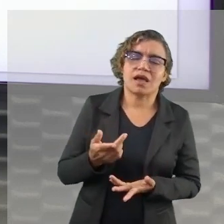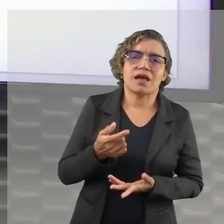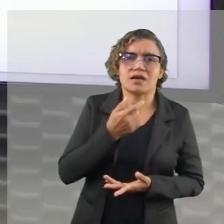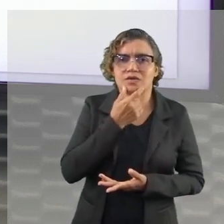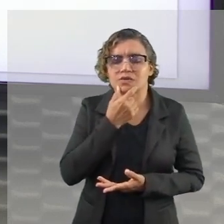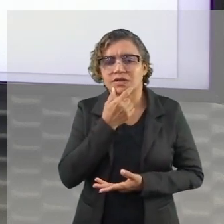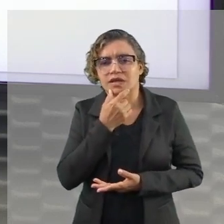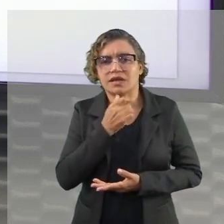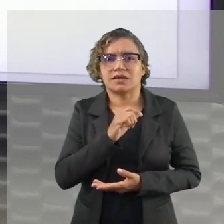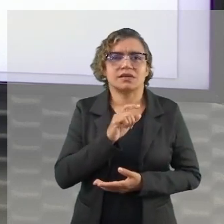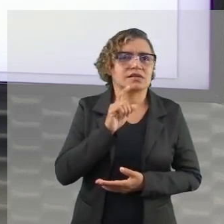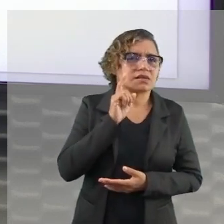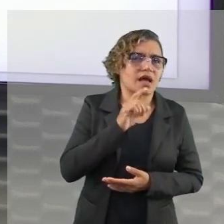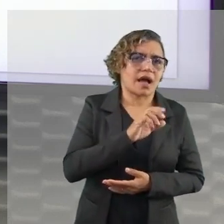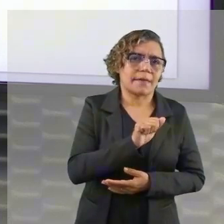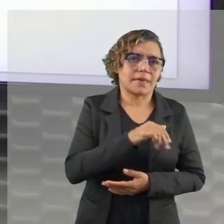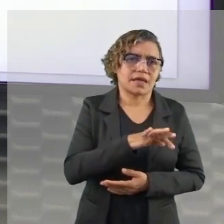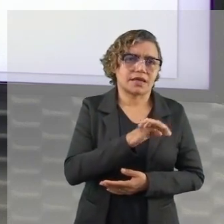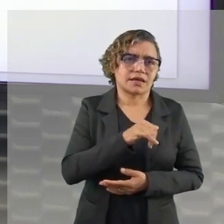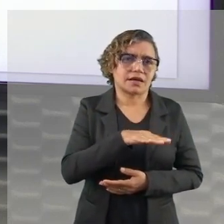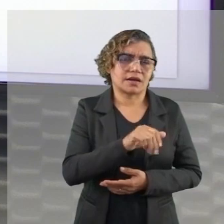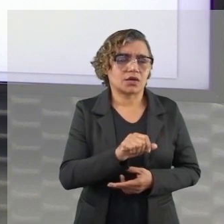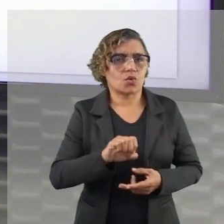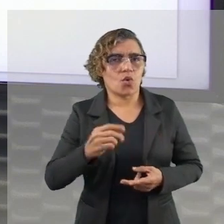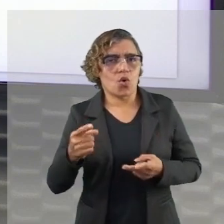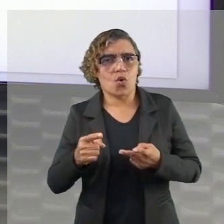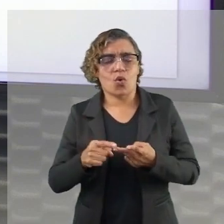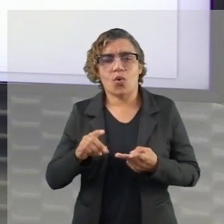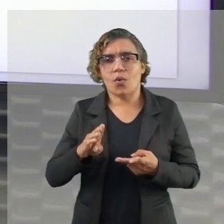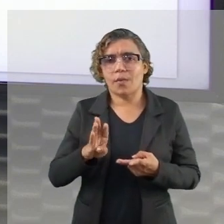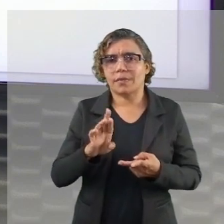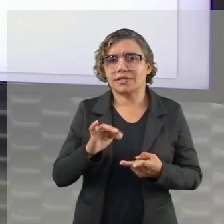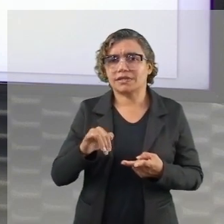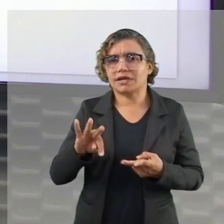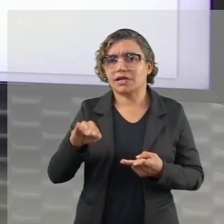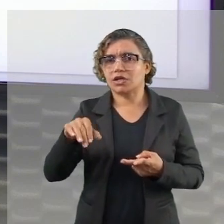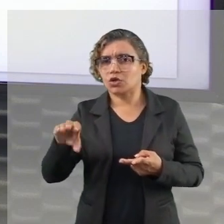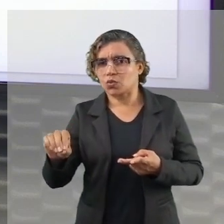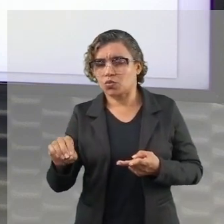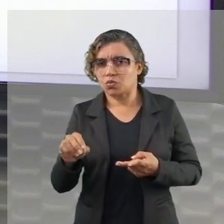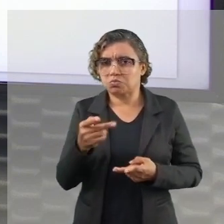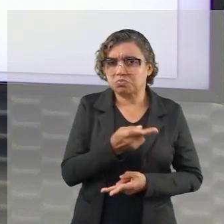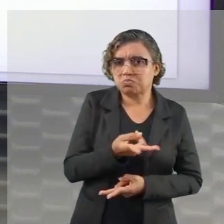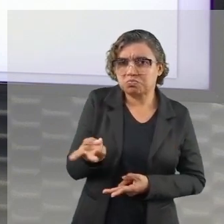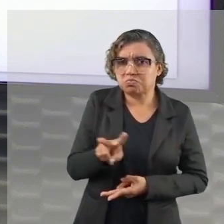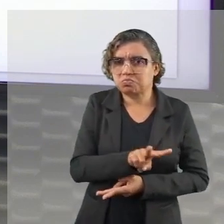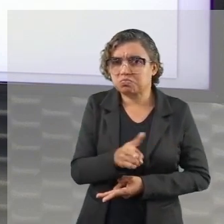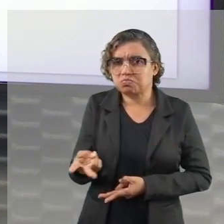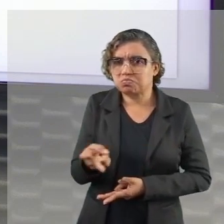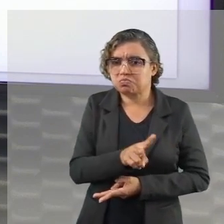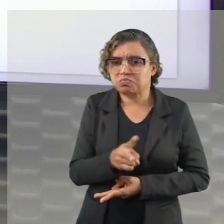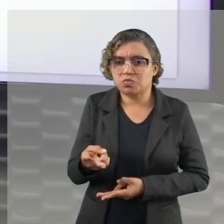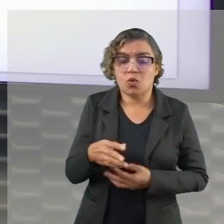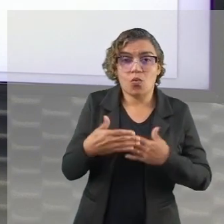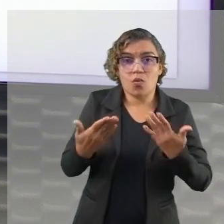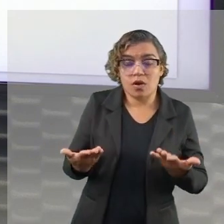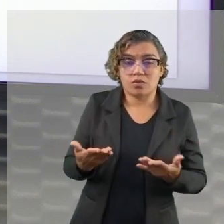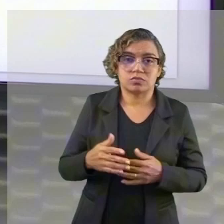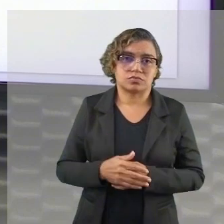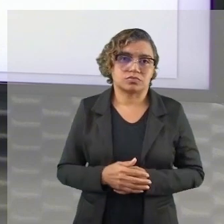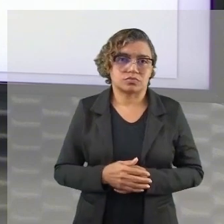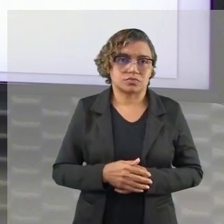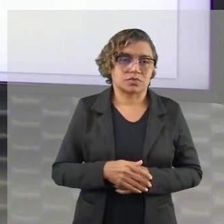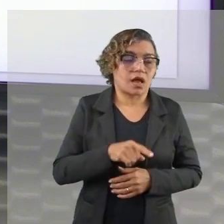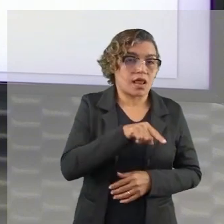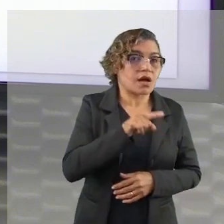americano ou o inglês britânico, né? Quer dizer, é o inglês que se fala nos Estados Unidos ou